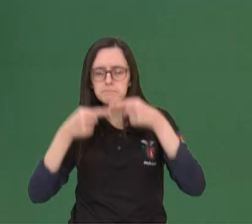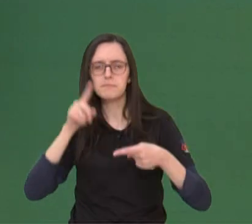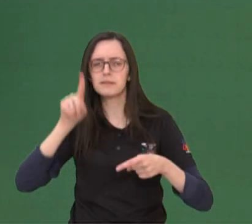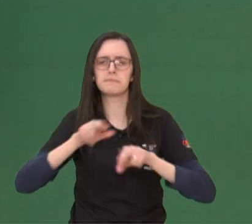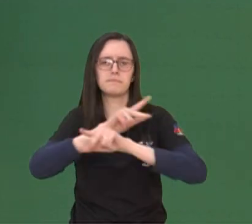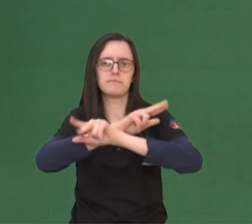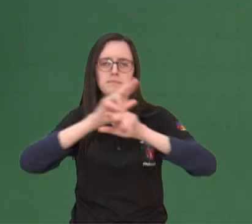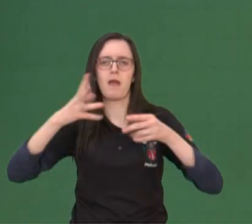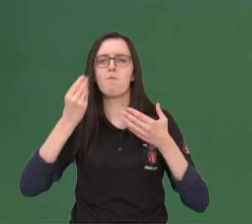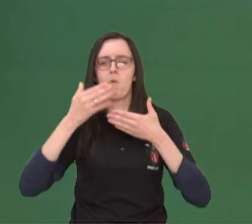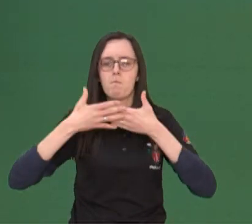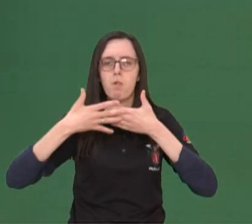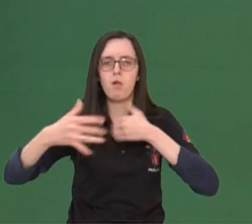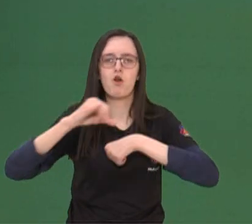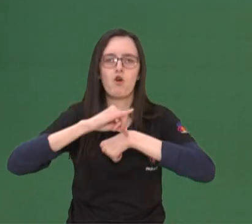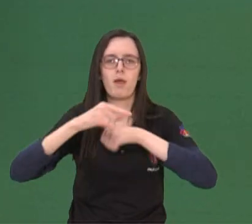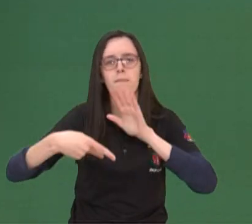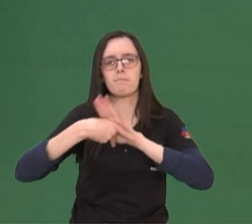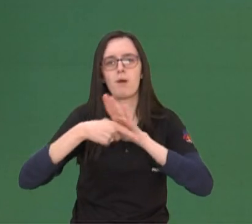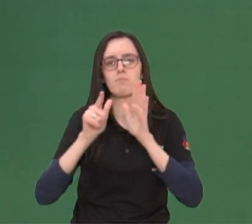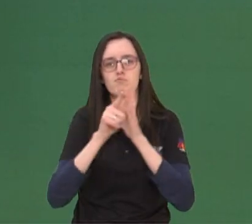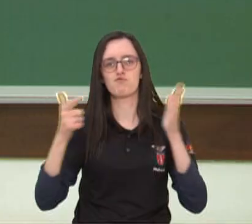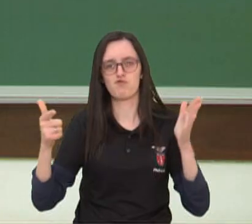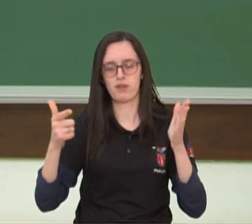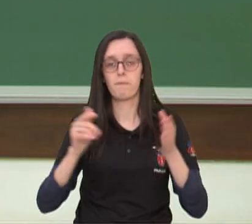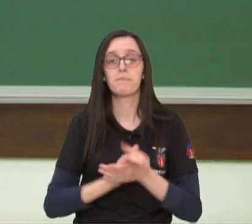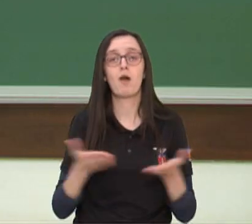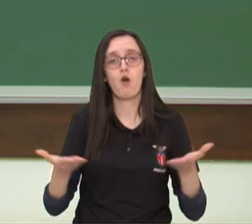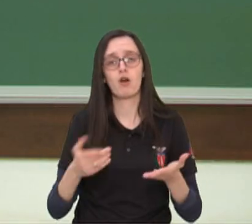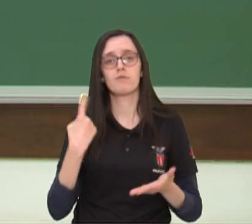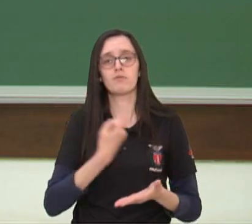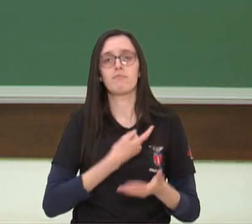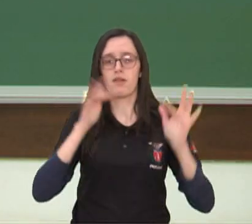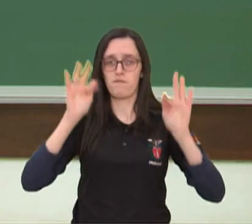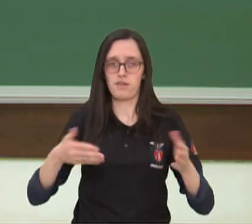várias crônicas jornalísticas. Por hoje, a gente